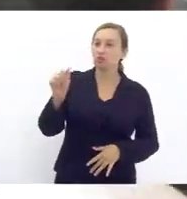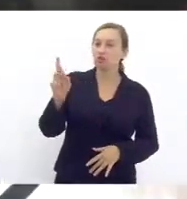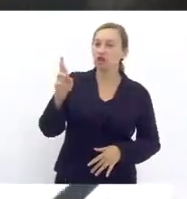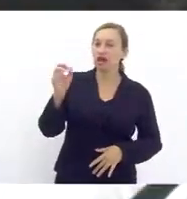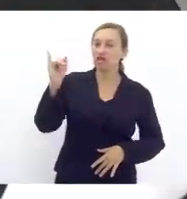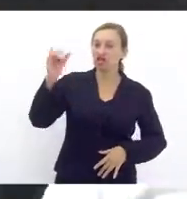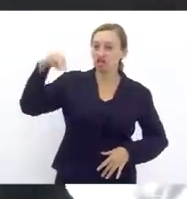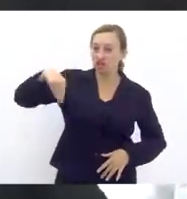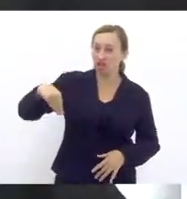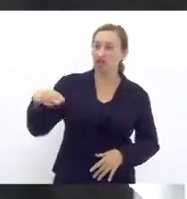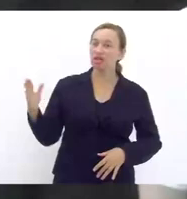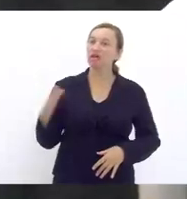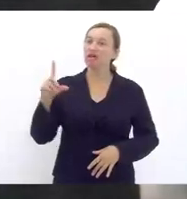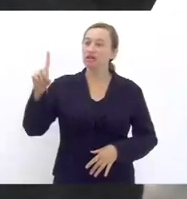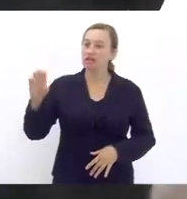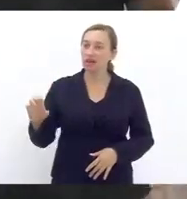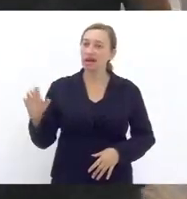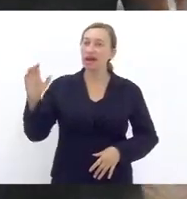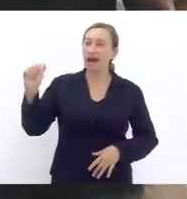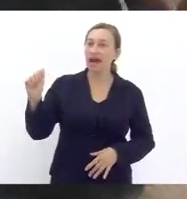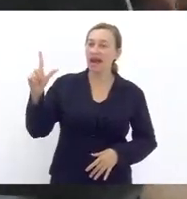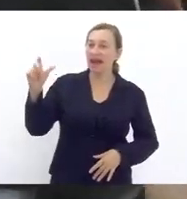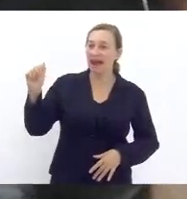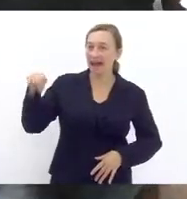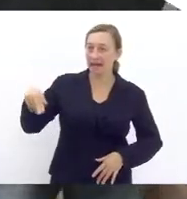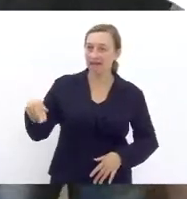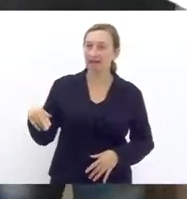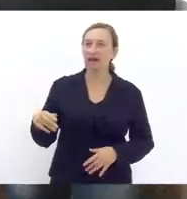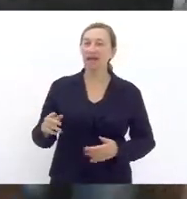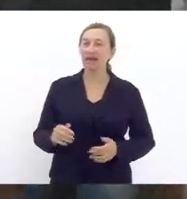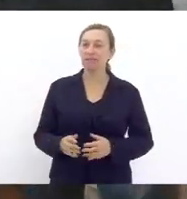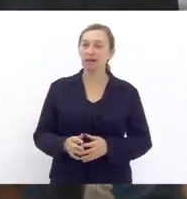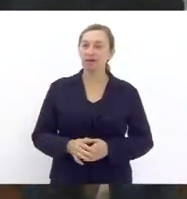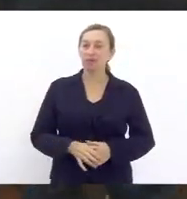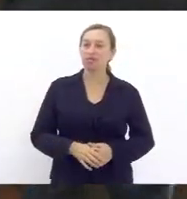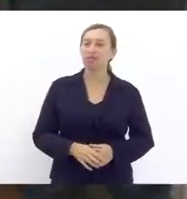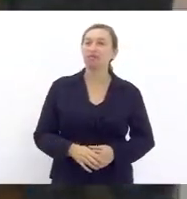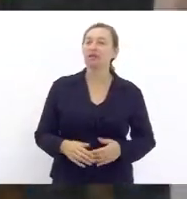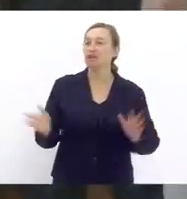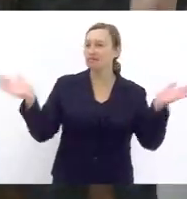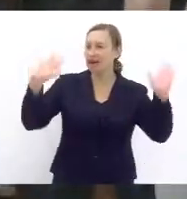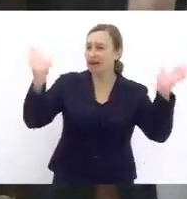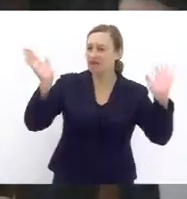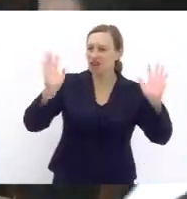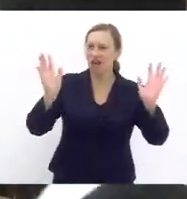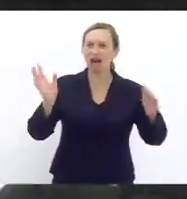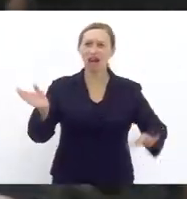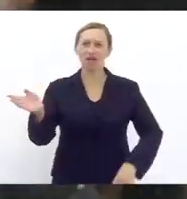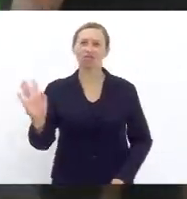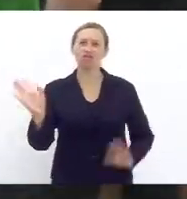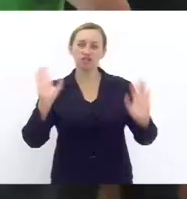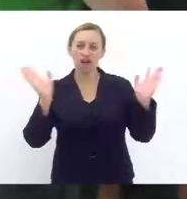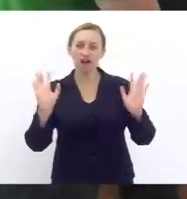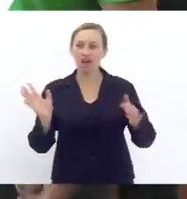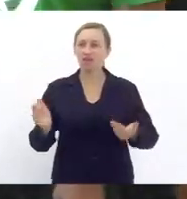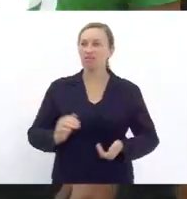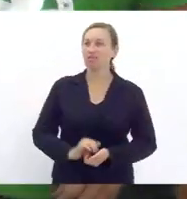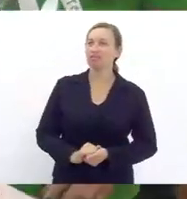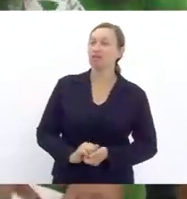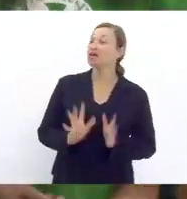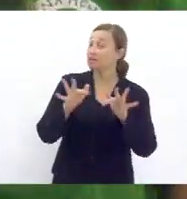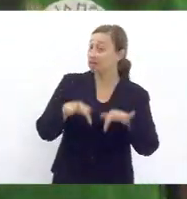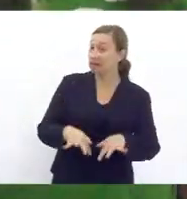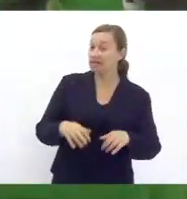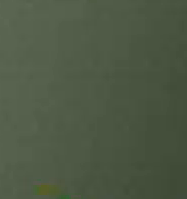quatro temos que chegar às 2:30 4:20 sai Valeu pessoal saudações é com libertárias está